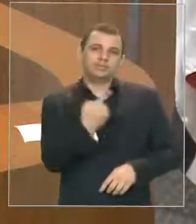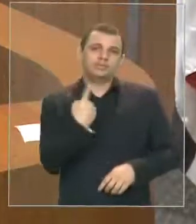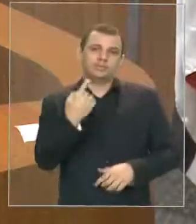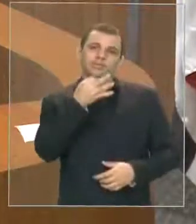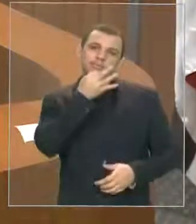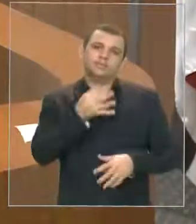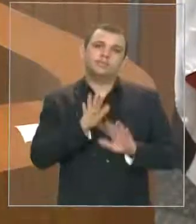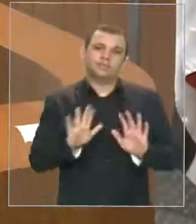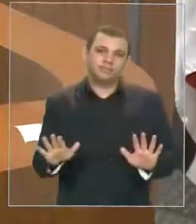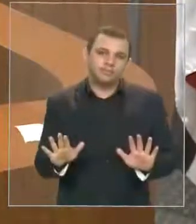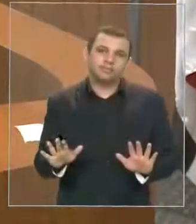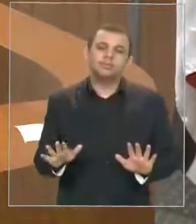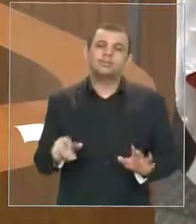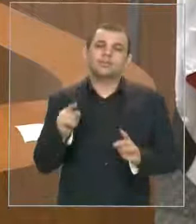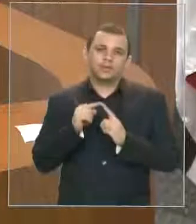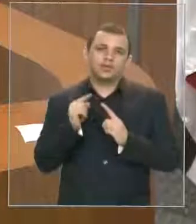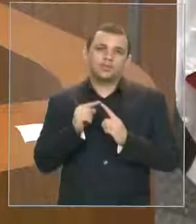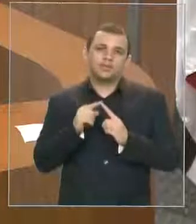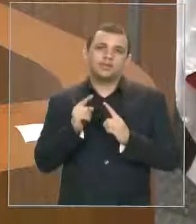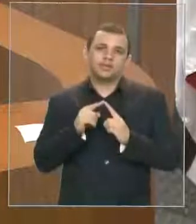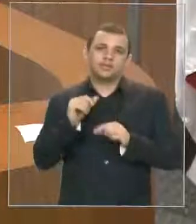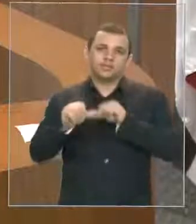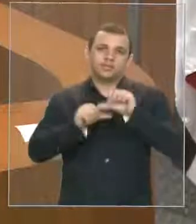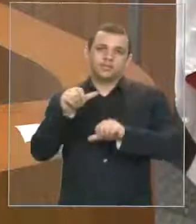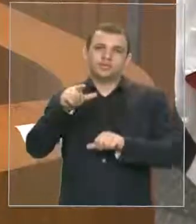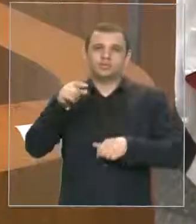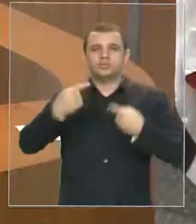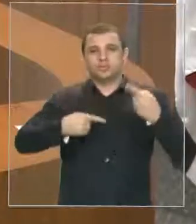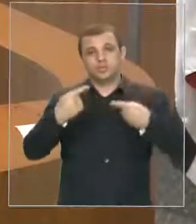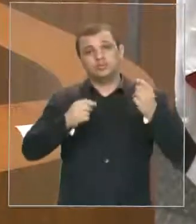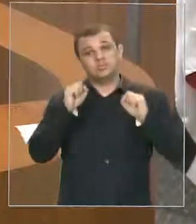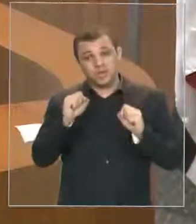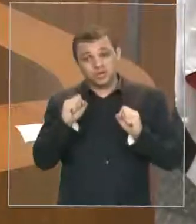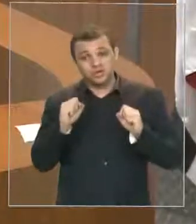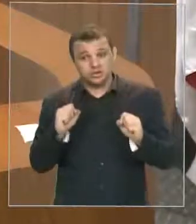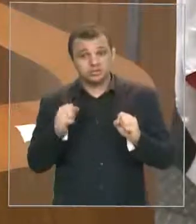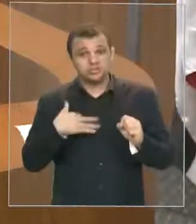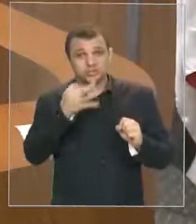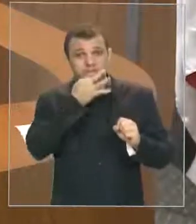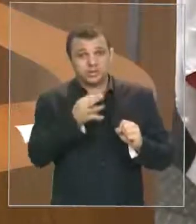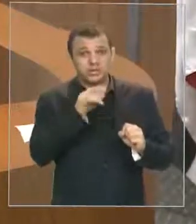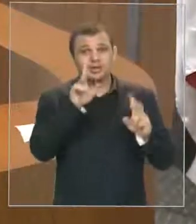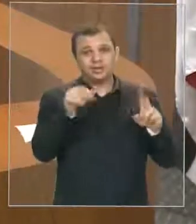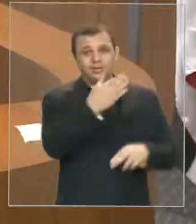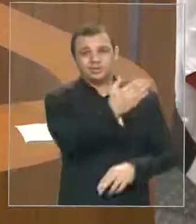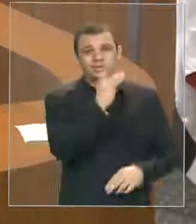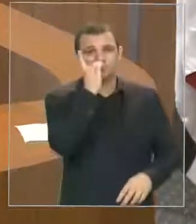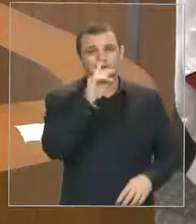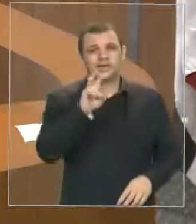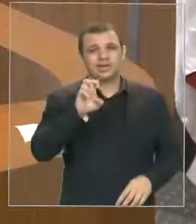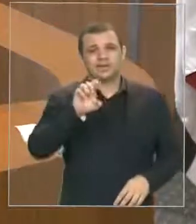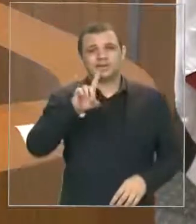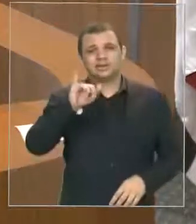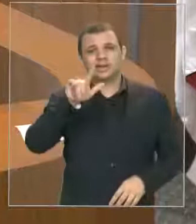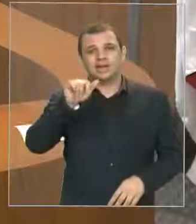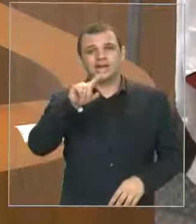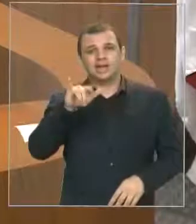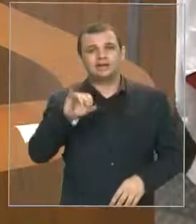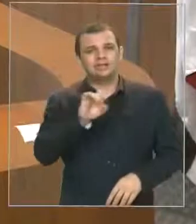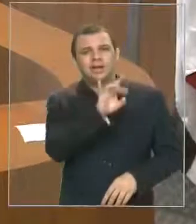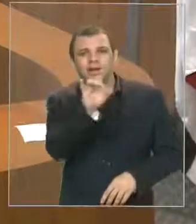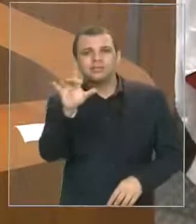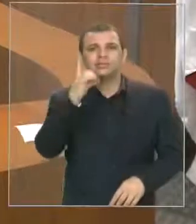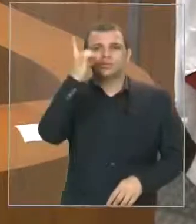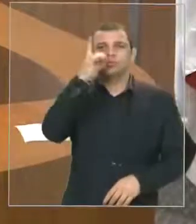política. Então, a ideia poderia ser exatamente essa, que foi sugerida pelo deputado Edilásio Júnior. Nós vamos ouvir o deputado César Pires, todos os